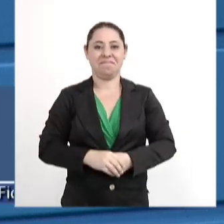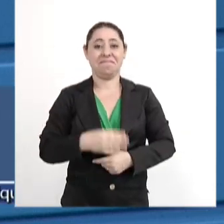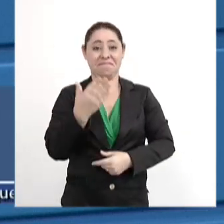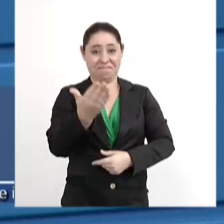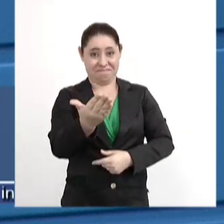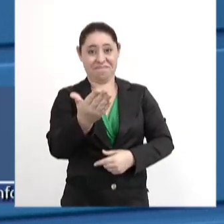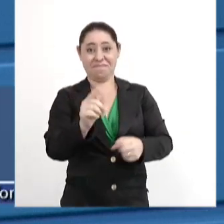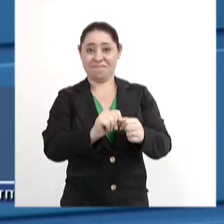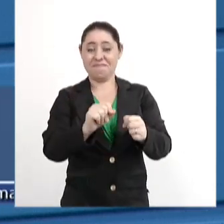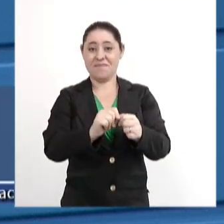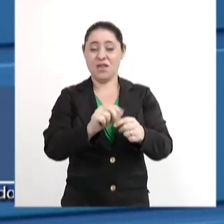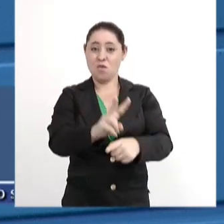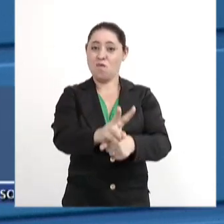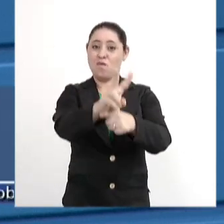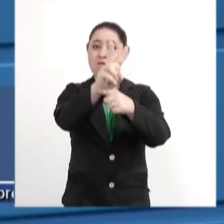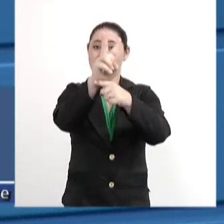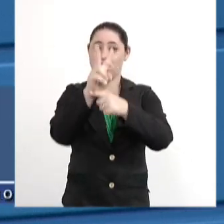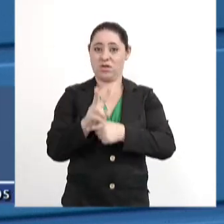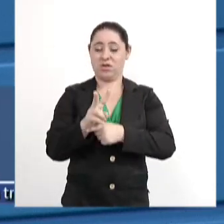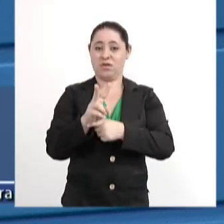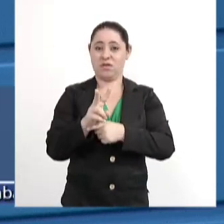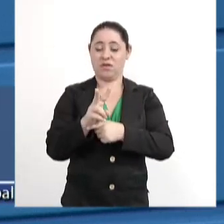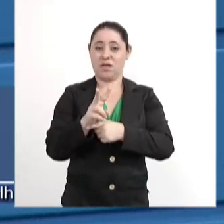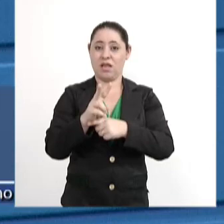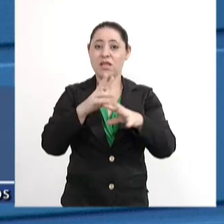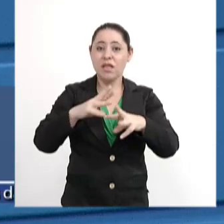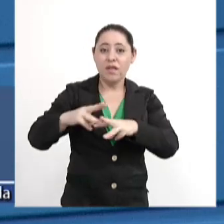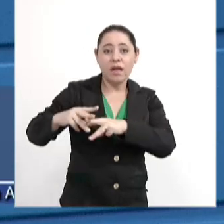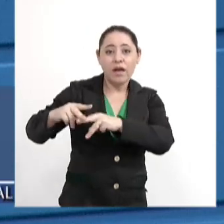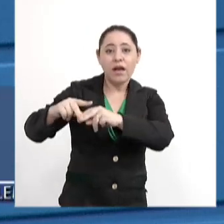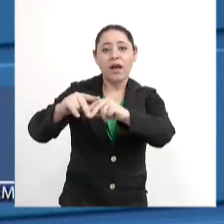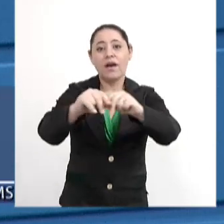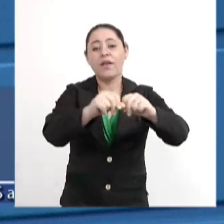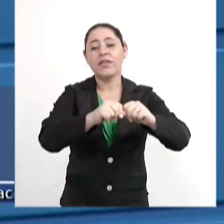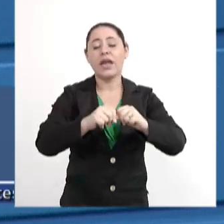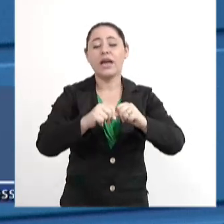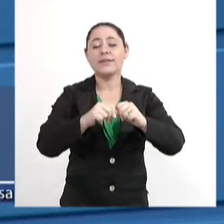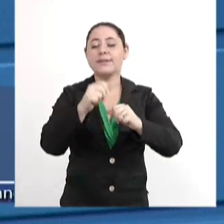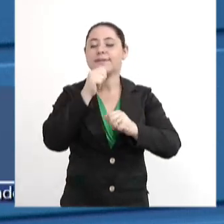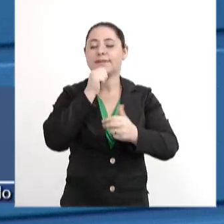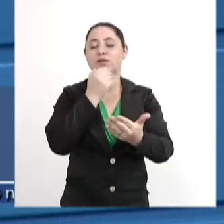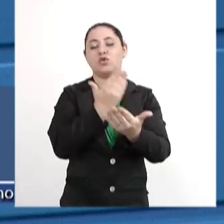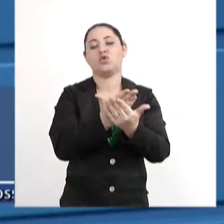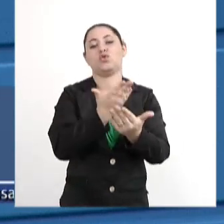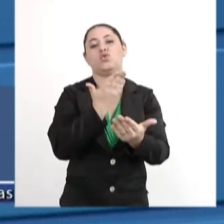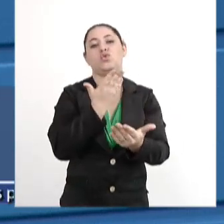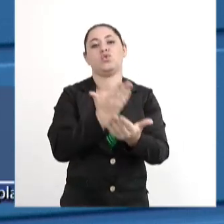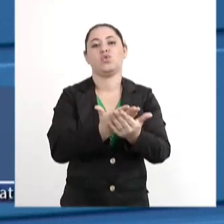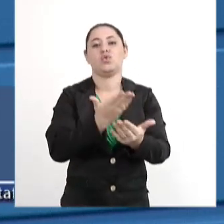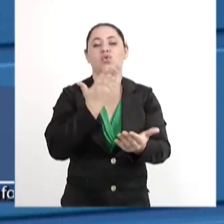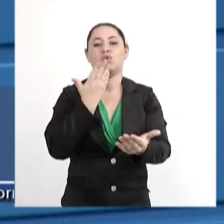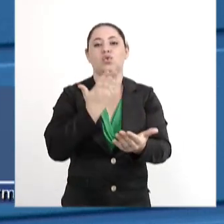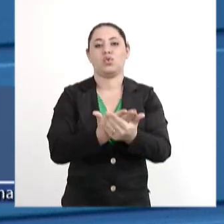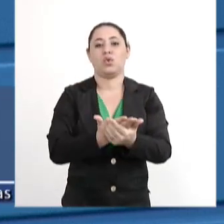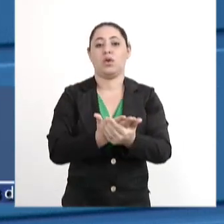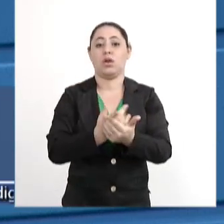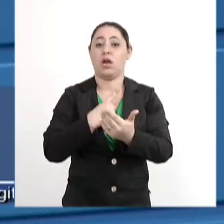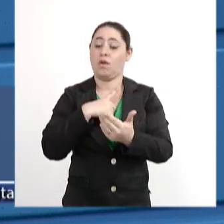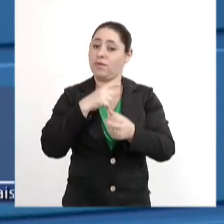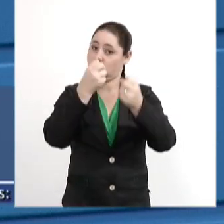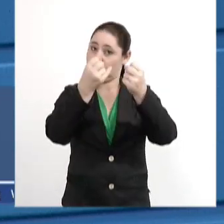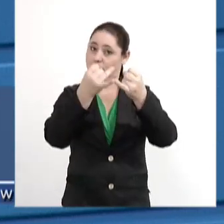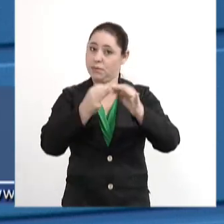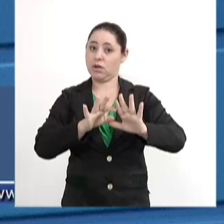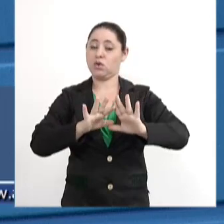você fazer o financiamento na terra que está em estudo. A que eu estou colocando para